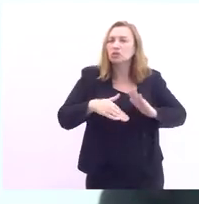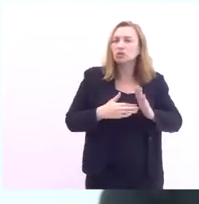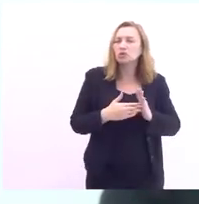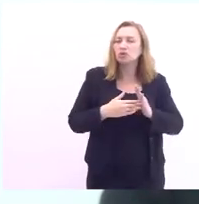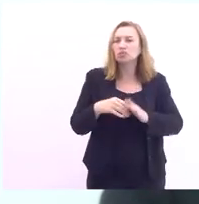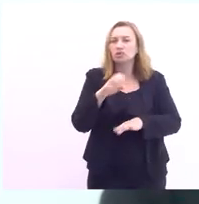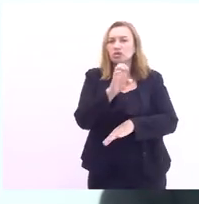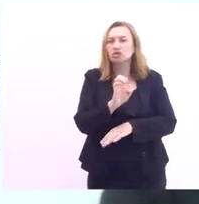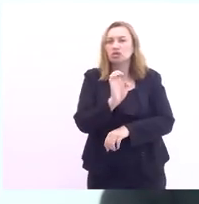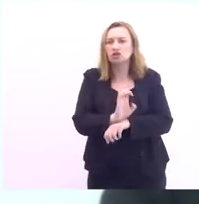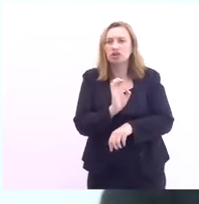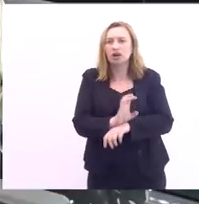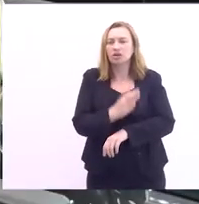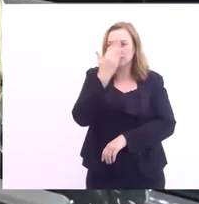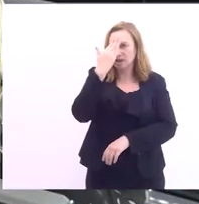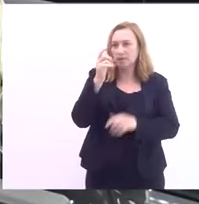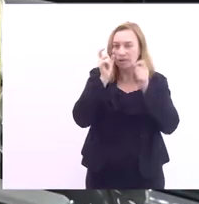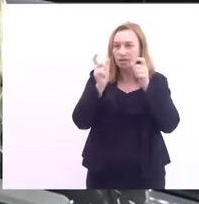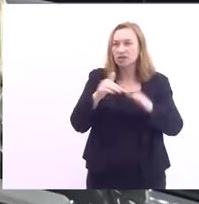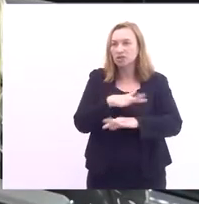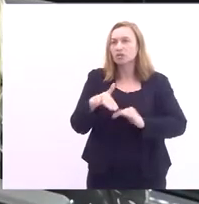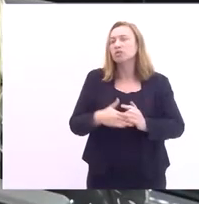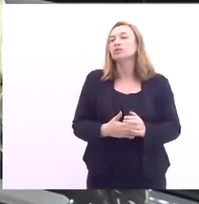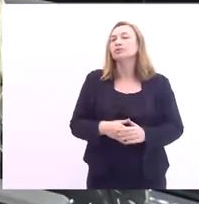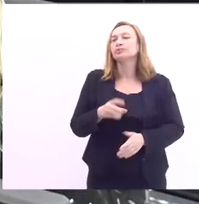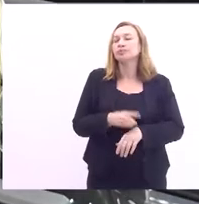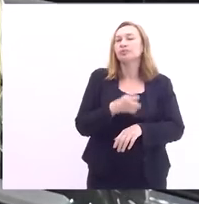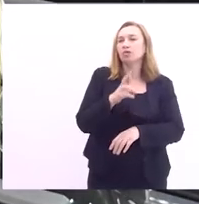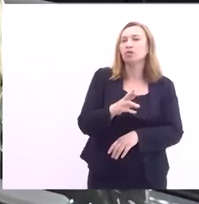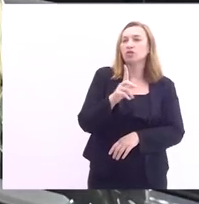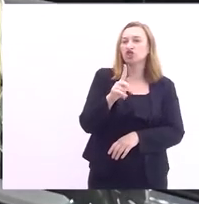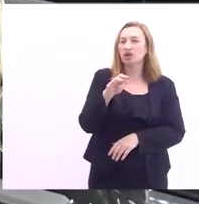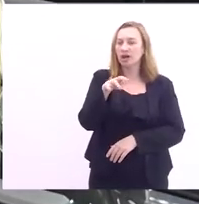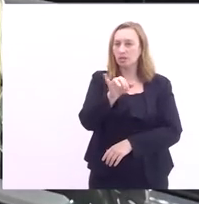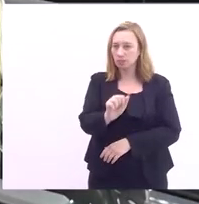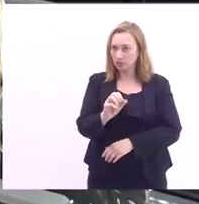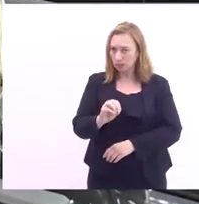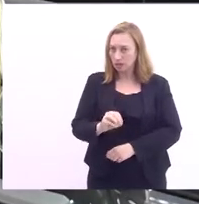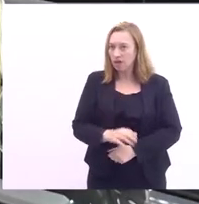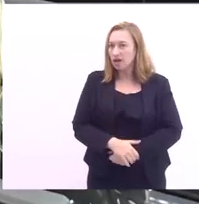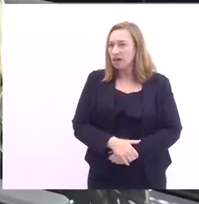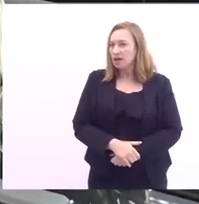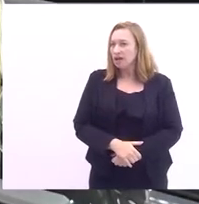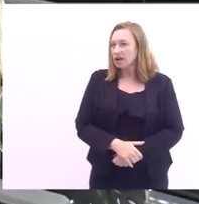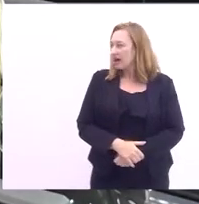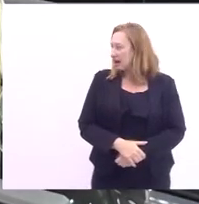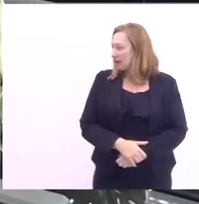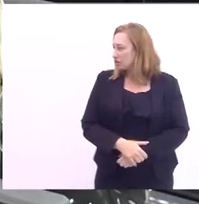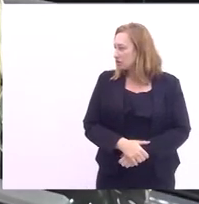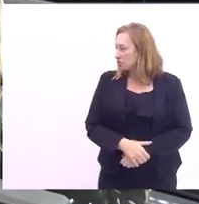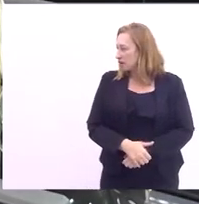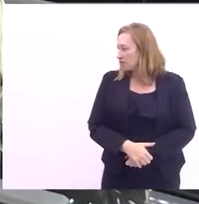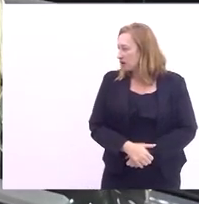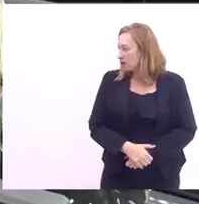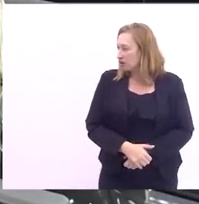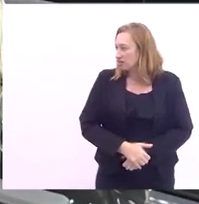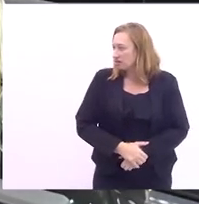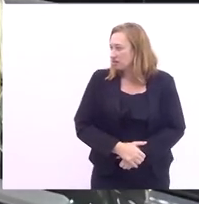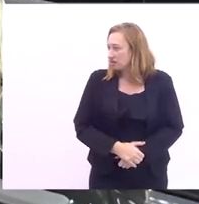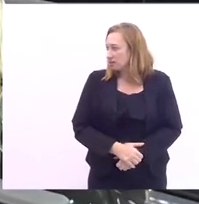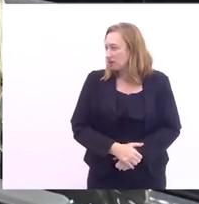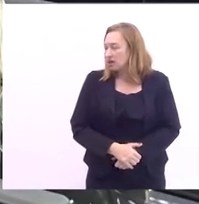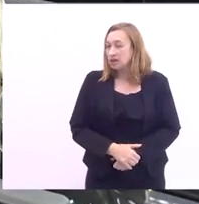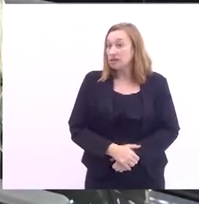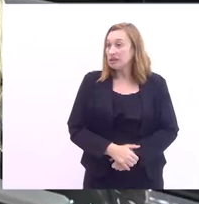Muito obrigado pela atenção de todos. Muito obrigado, doutor Geraldo Menezes. Eu vou chamar a deputada